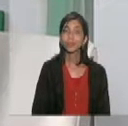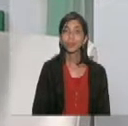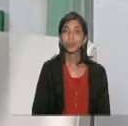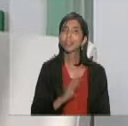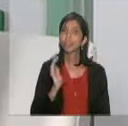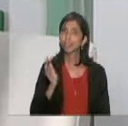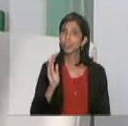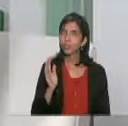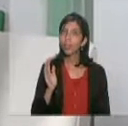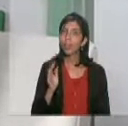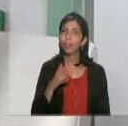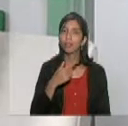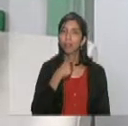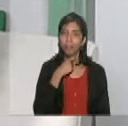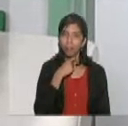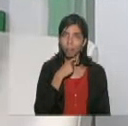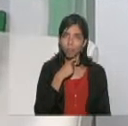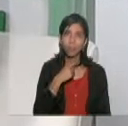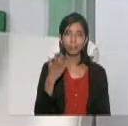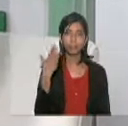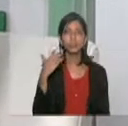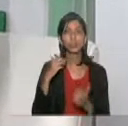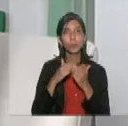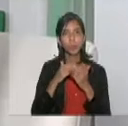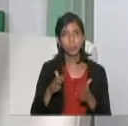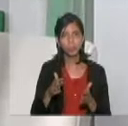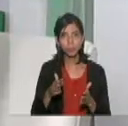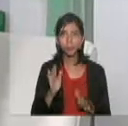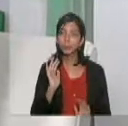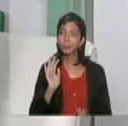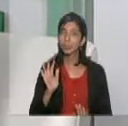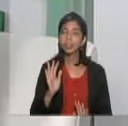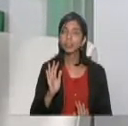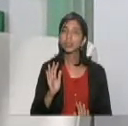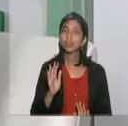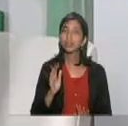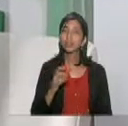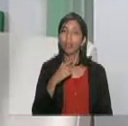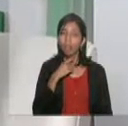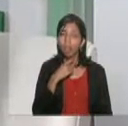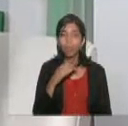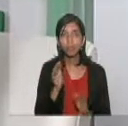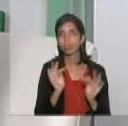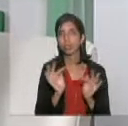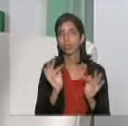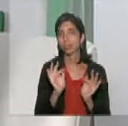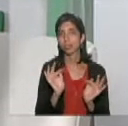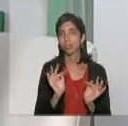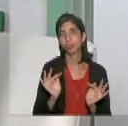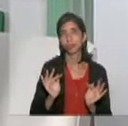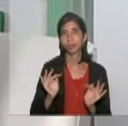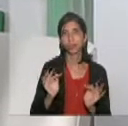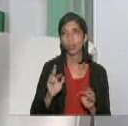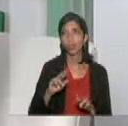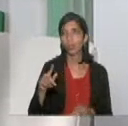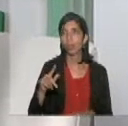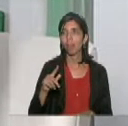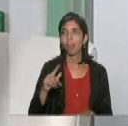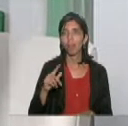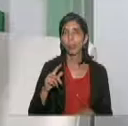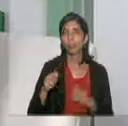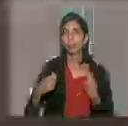alimentar participativa ou o BLW quando a criança senta sozinha, sem apoio, porque se ela estiver tombando pode ser perigoso. E aquela criança está